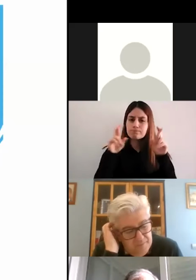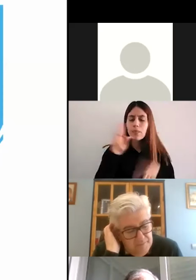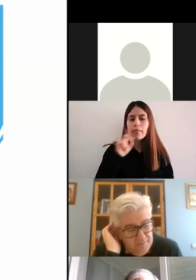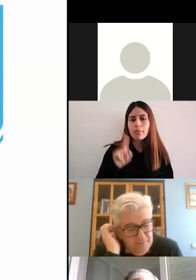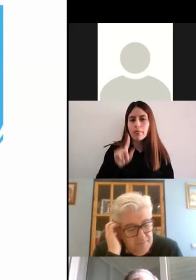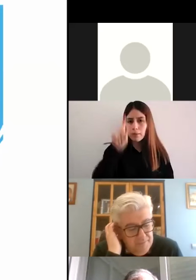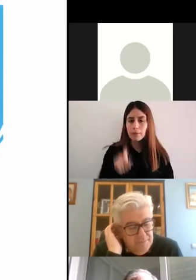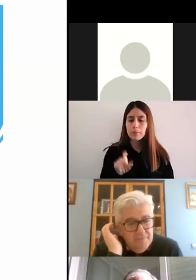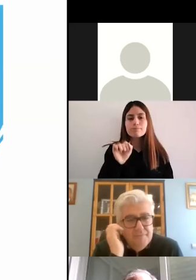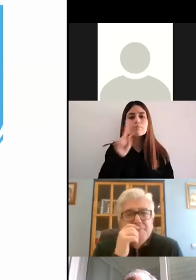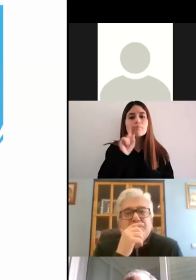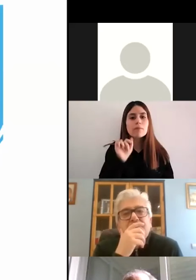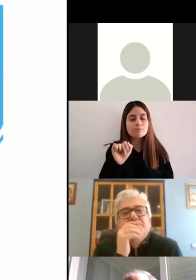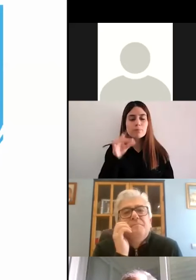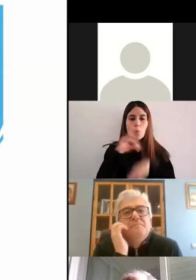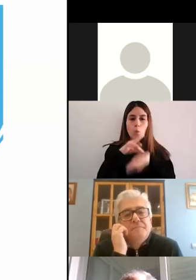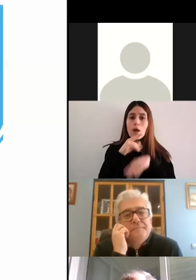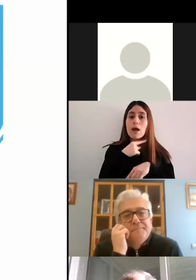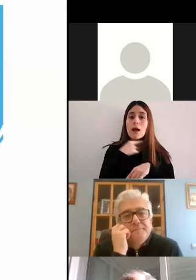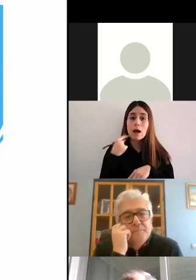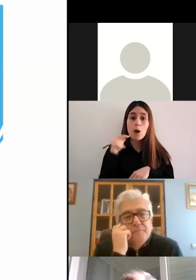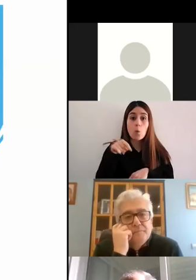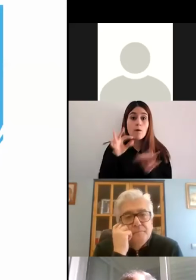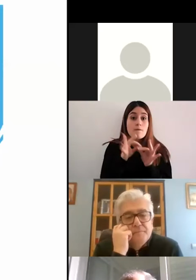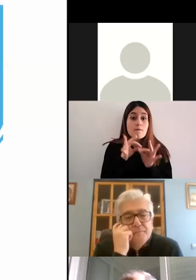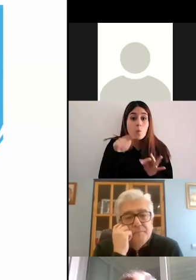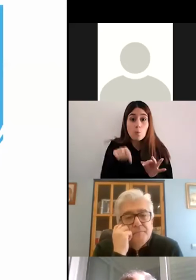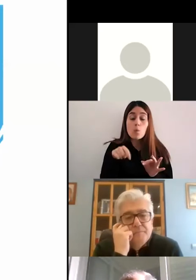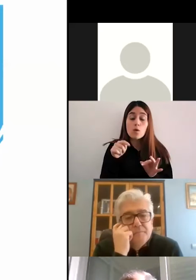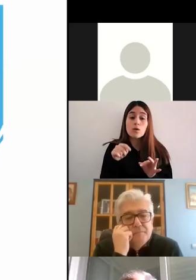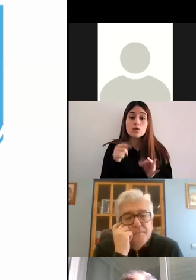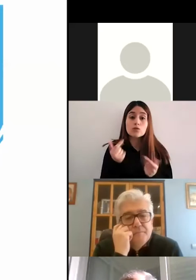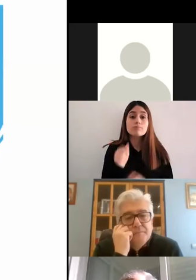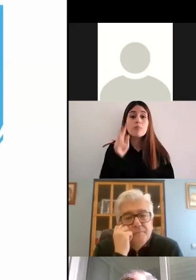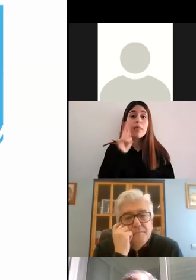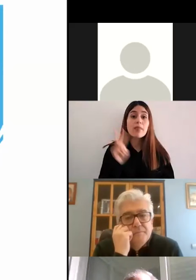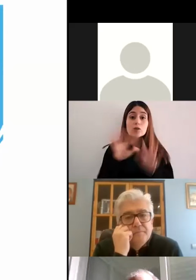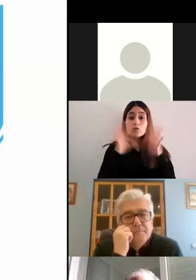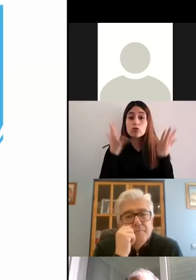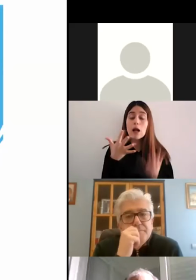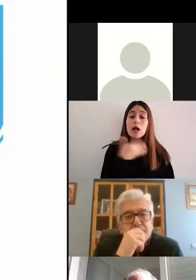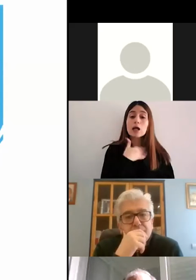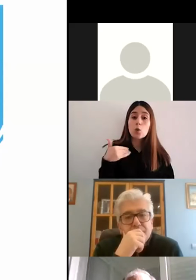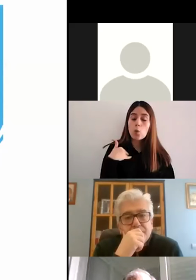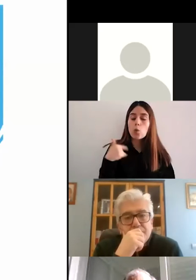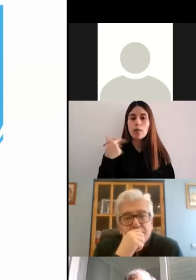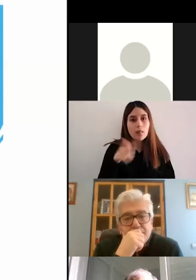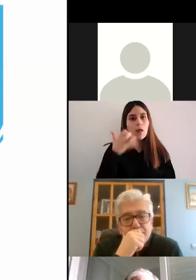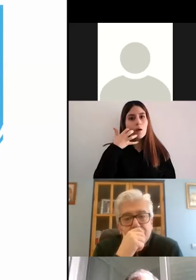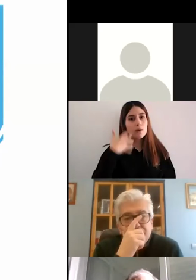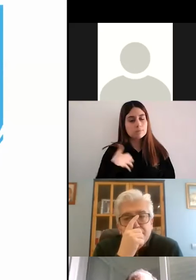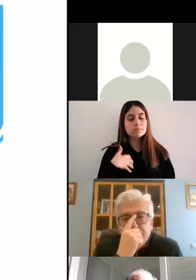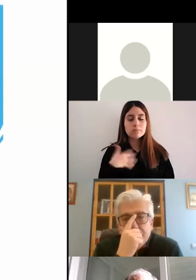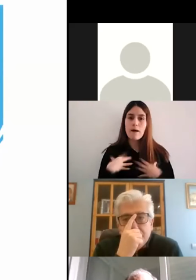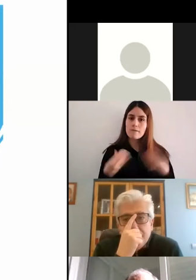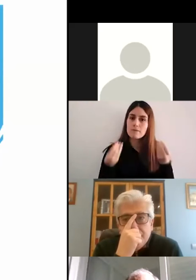dia das doenças raras que se comemora hoje e que a Direção-Geral da Saúde tem todo o gosto,